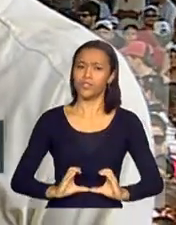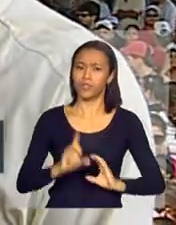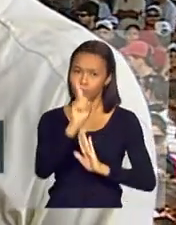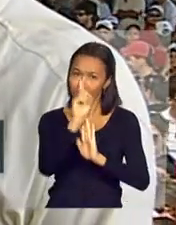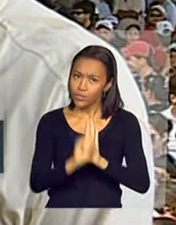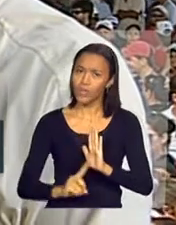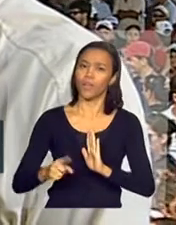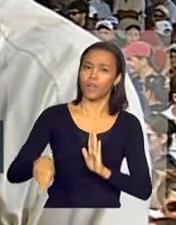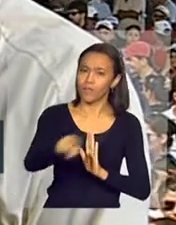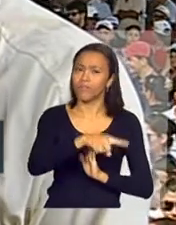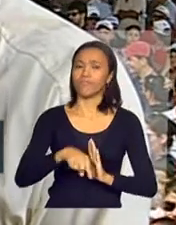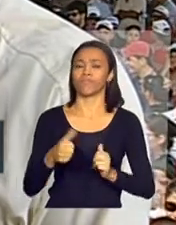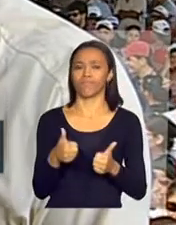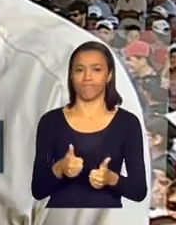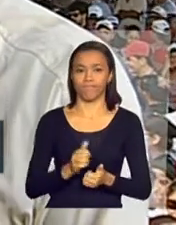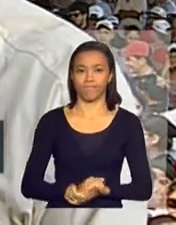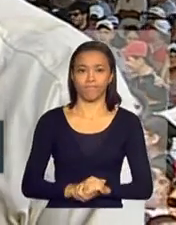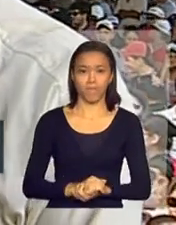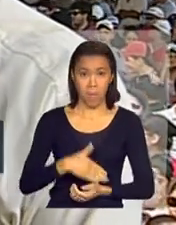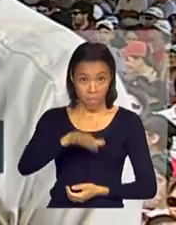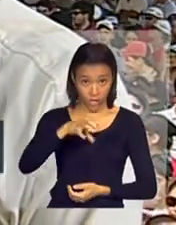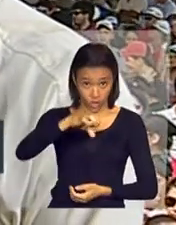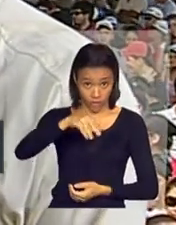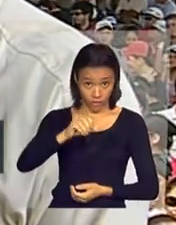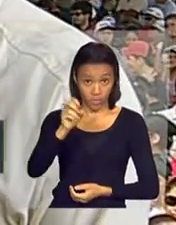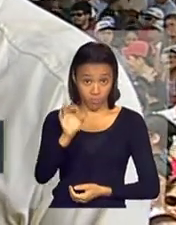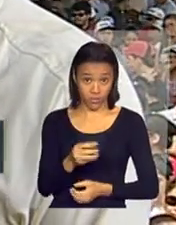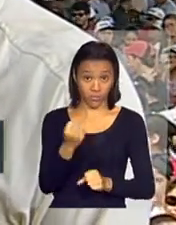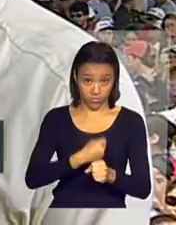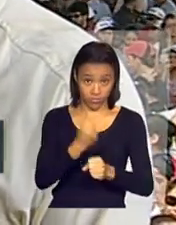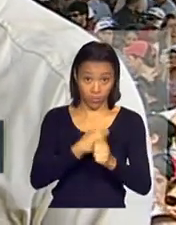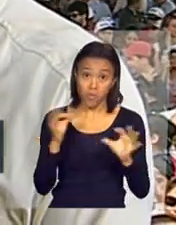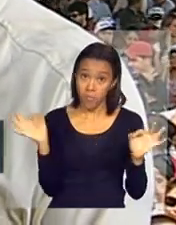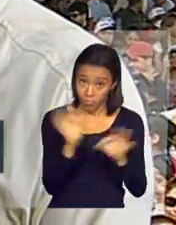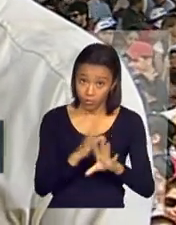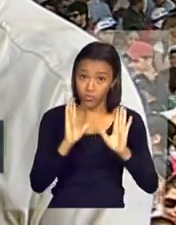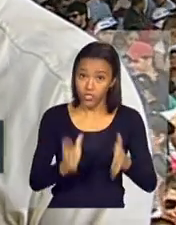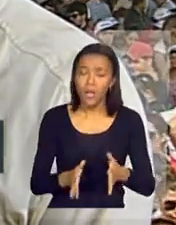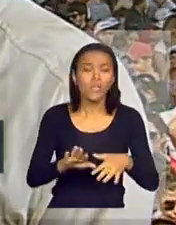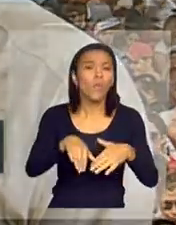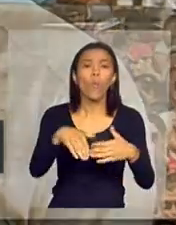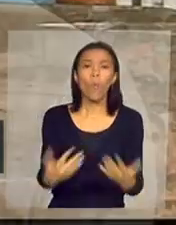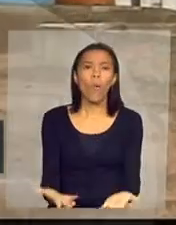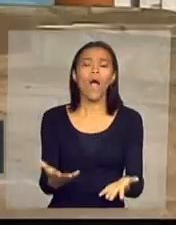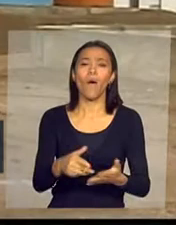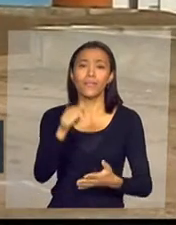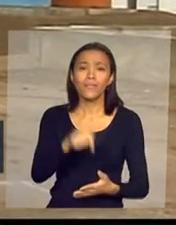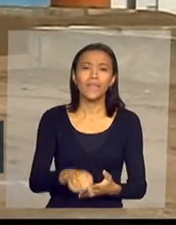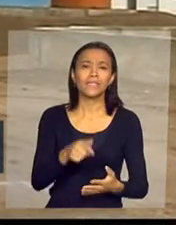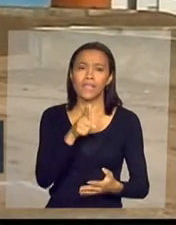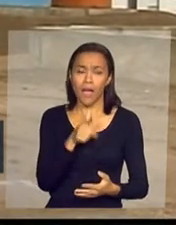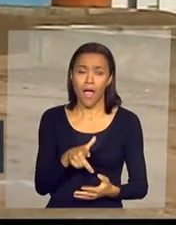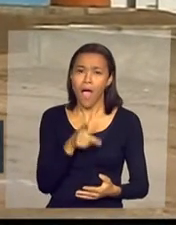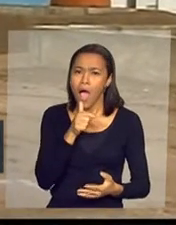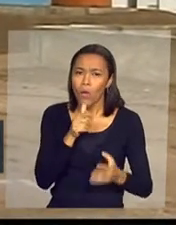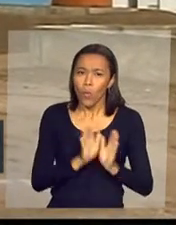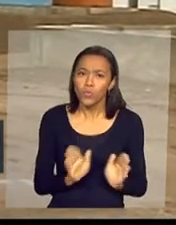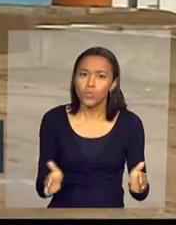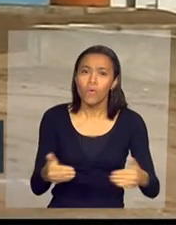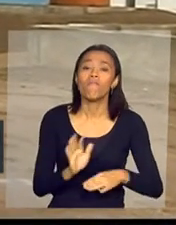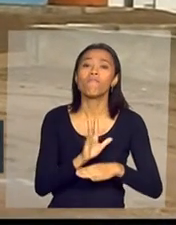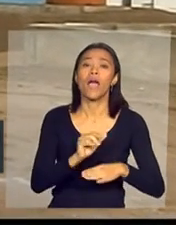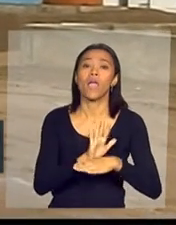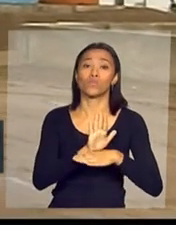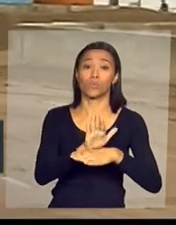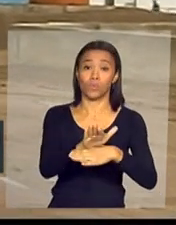plenamente pela sua população. Mais de 90% dessa obra já está concluída. Qual que é a capacidade dessa obra de distribuição de água